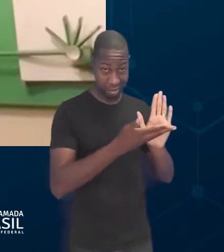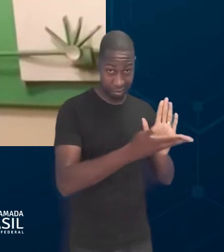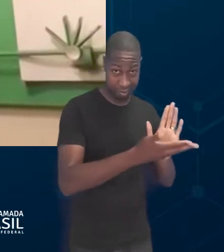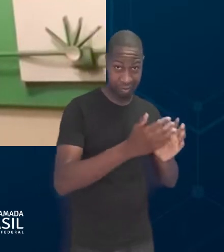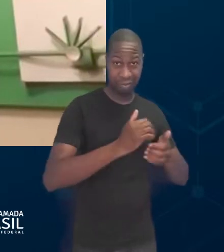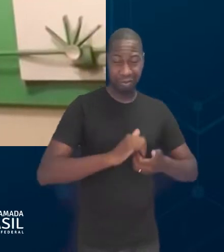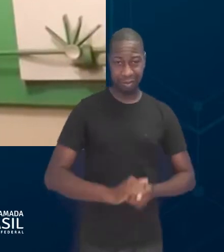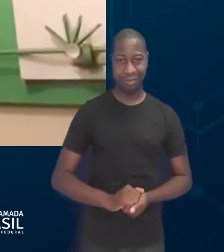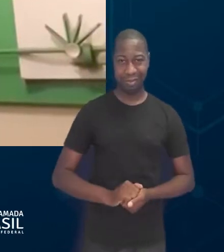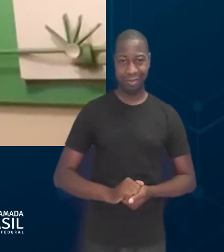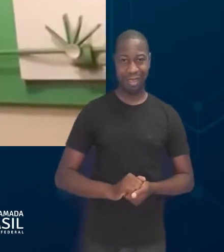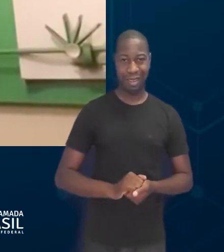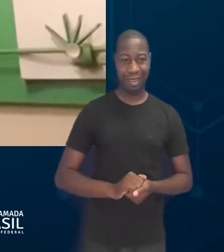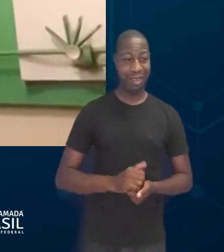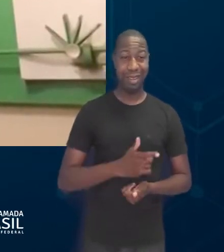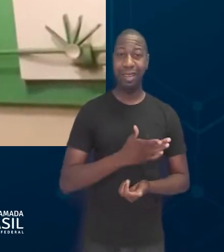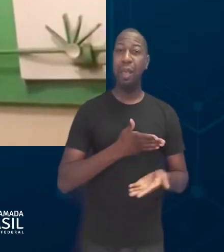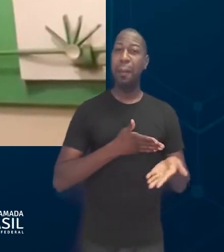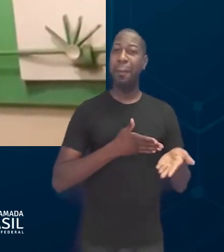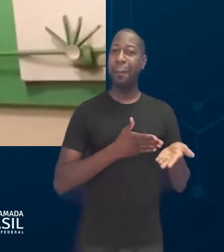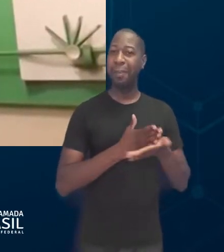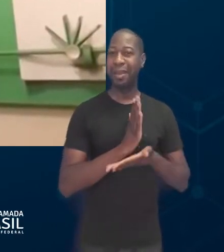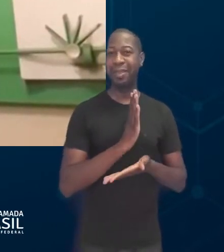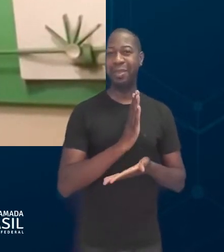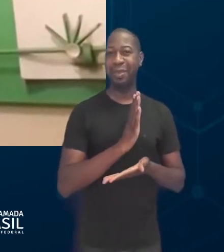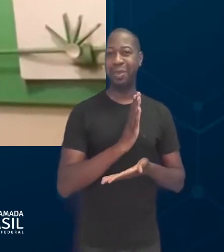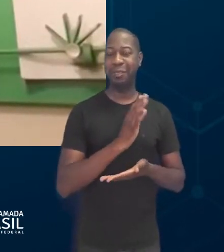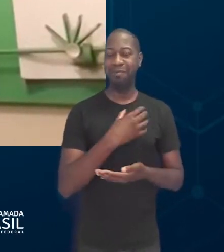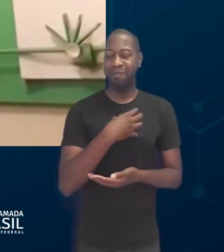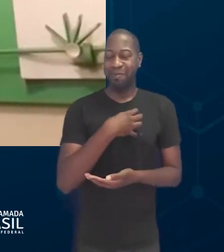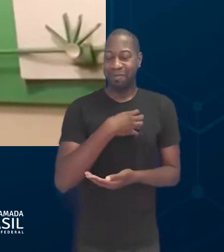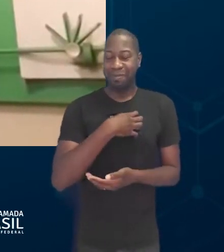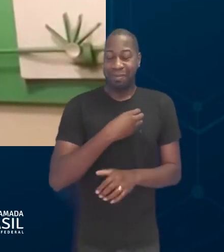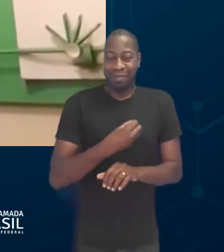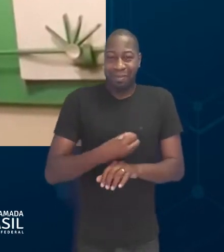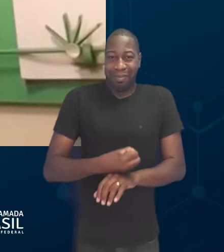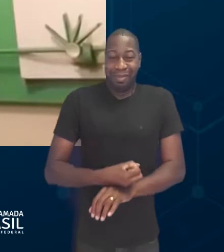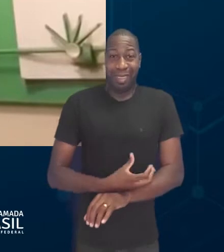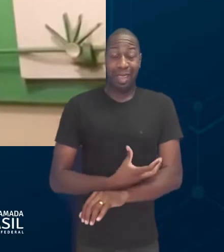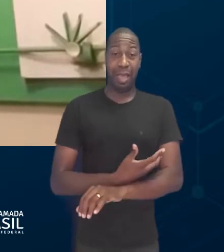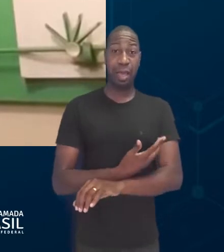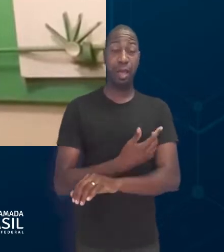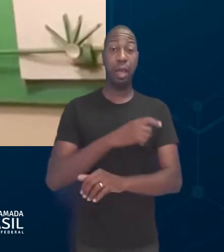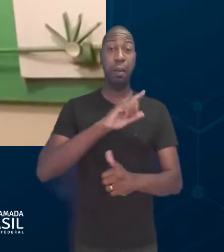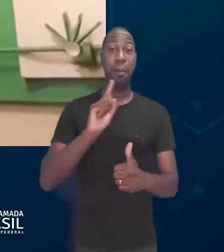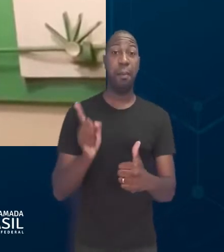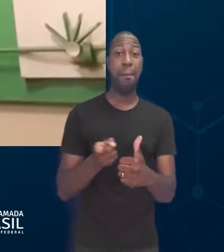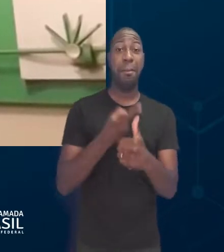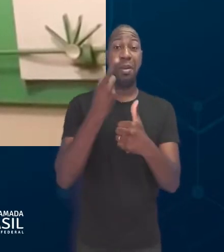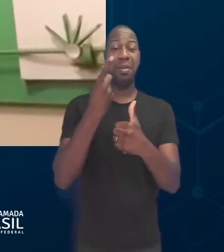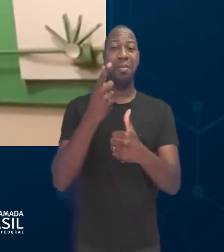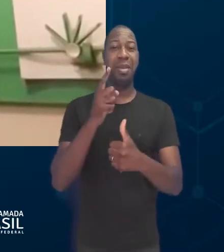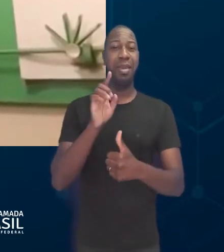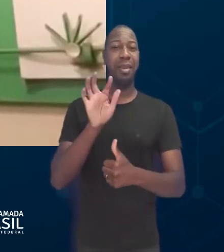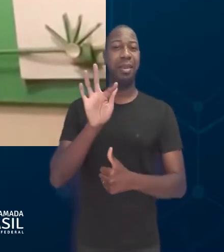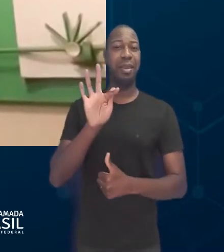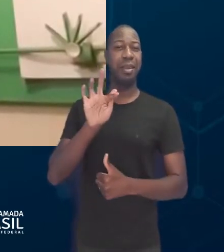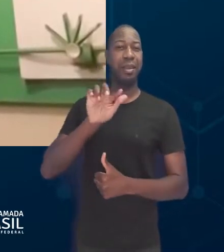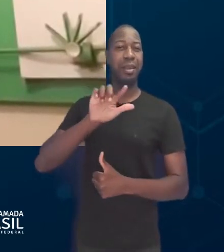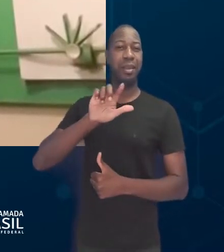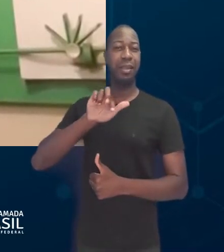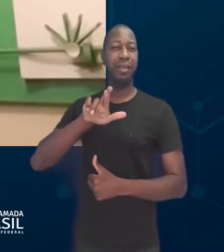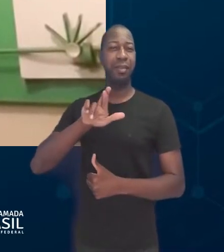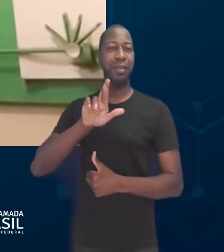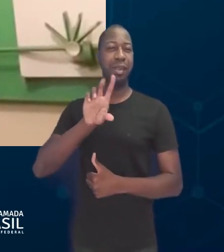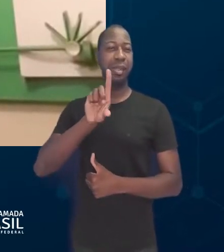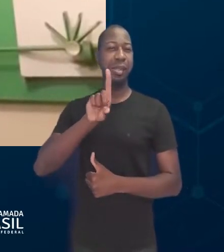aval do Conselho. E a nossa emoção no dia de abertura da primeira FLIR. Que dia